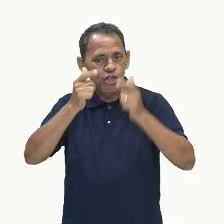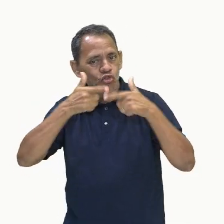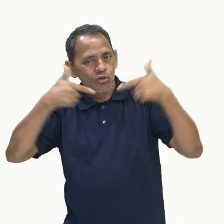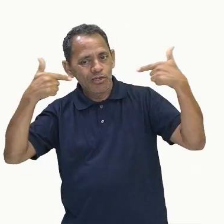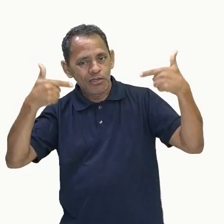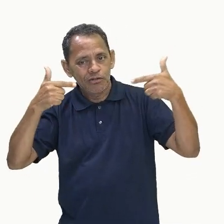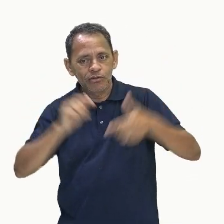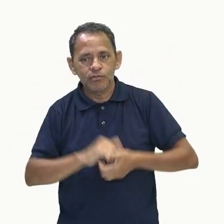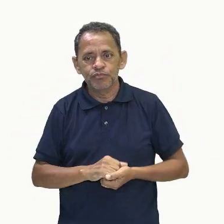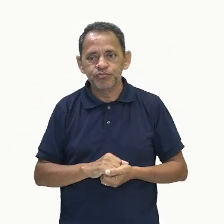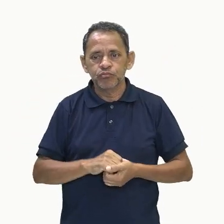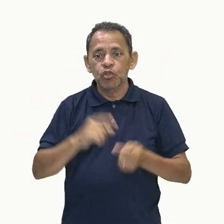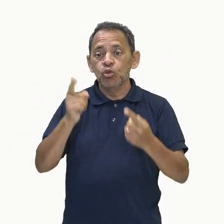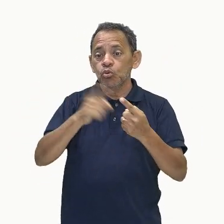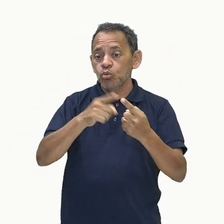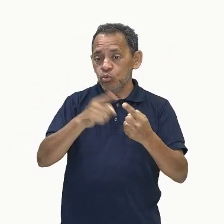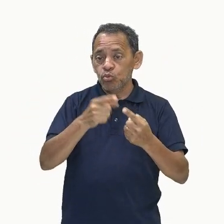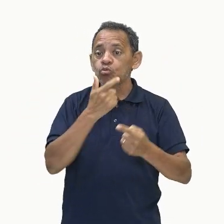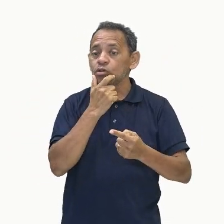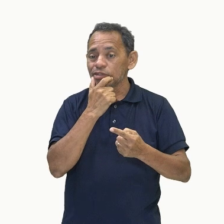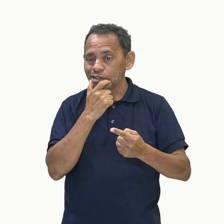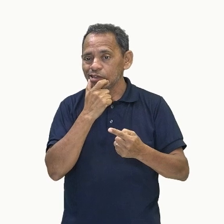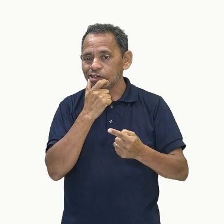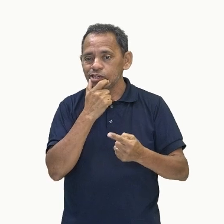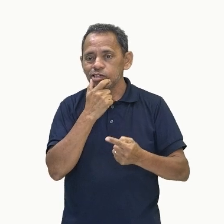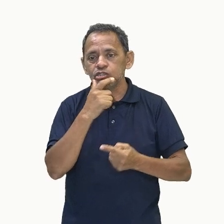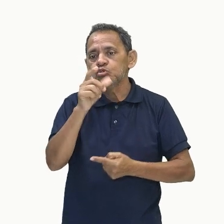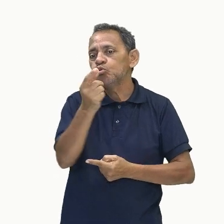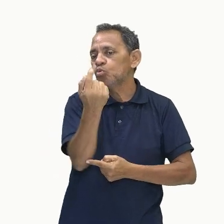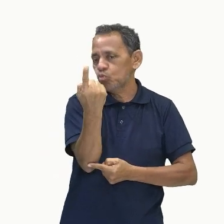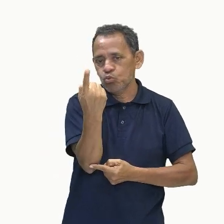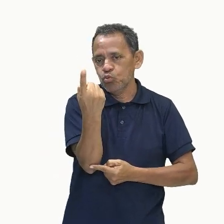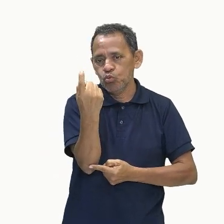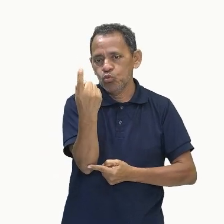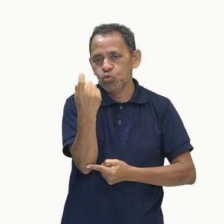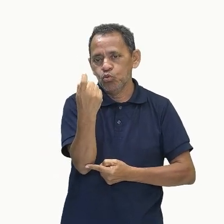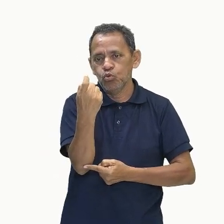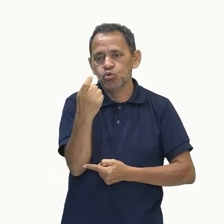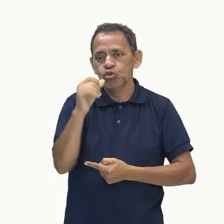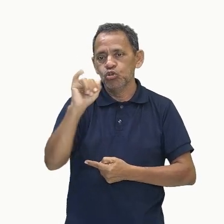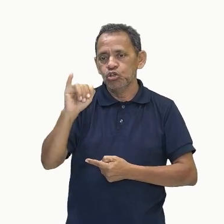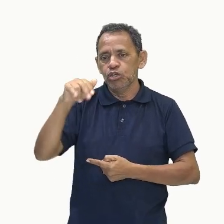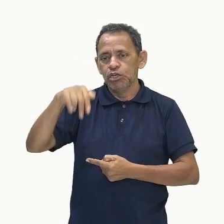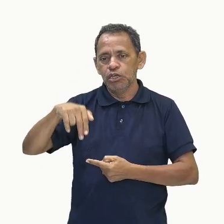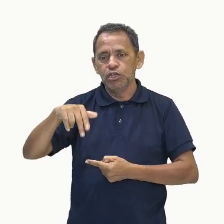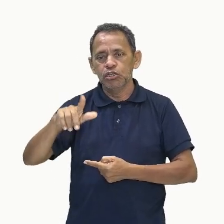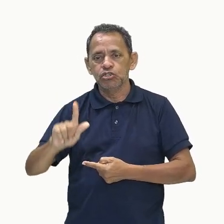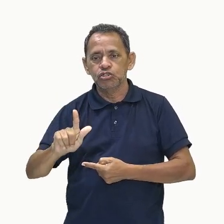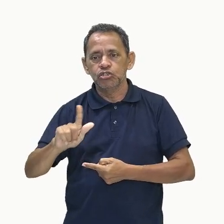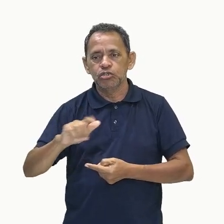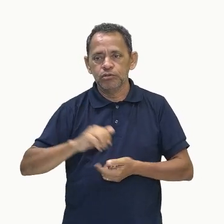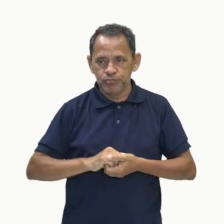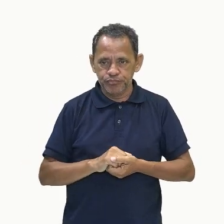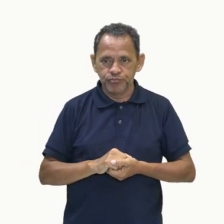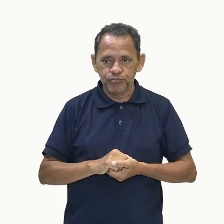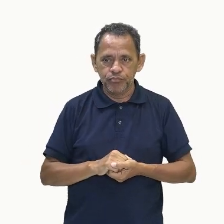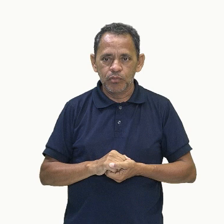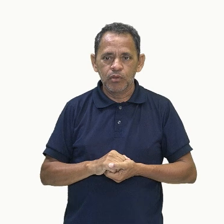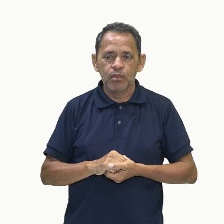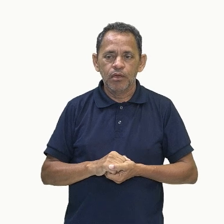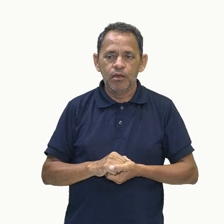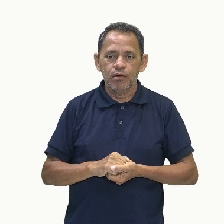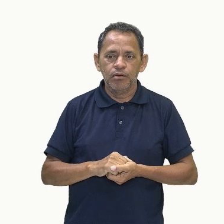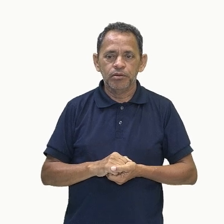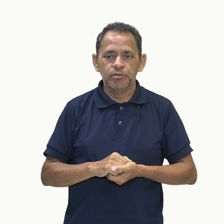temos apenas um, que é o ing. Eu tenho o verbo escutar, junto com o ing fica escutando. Ou seja, você